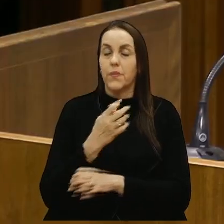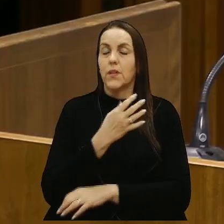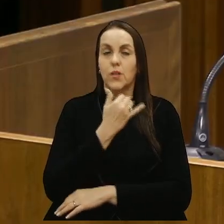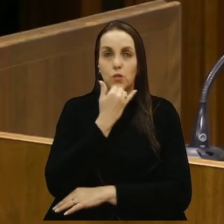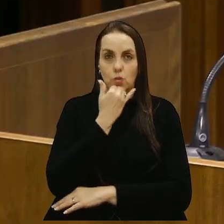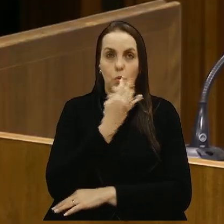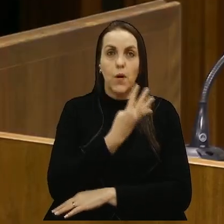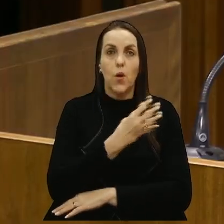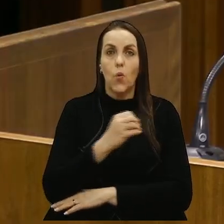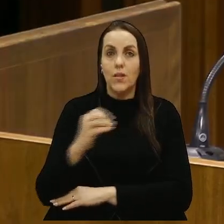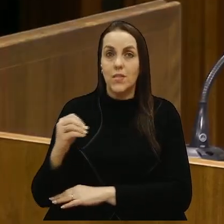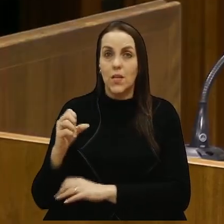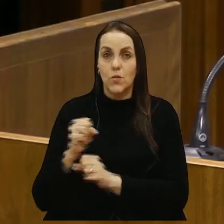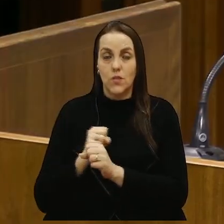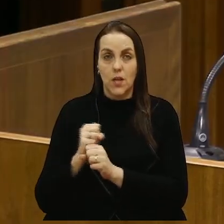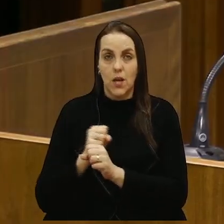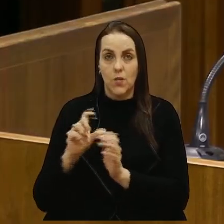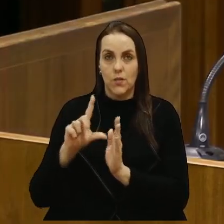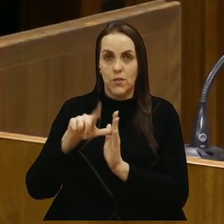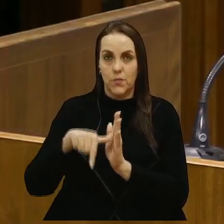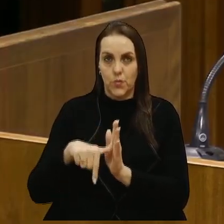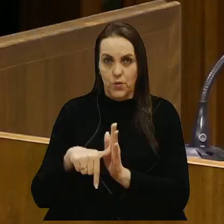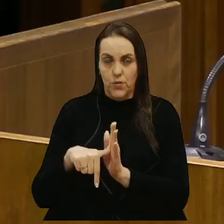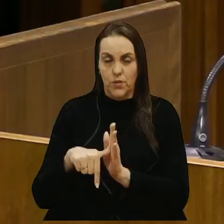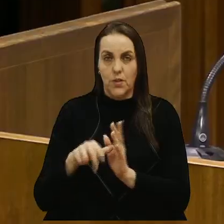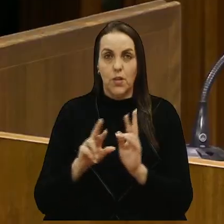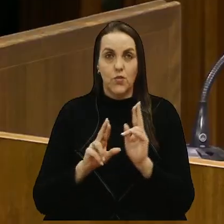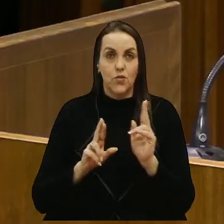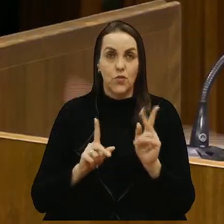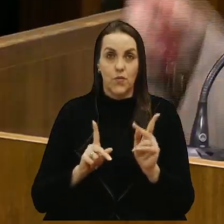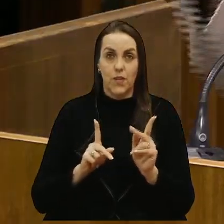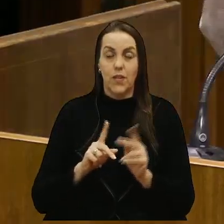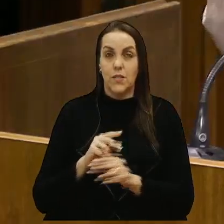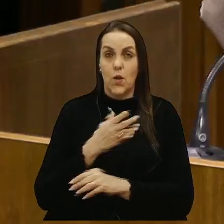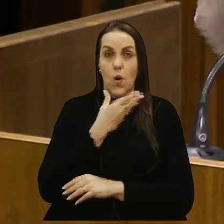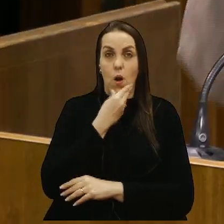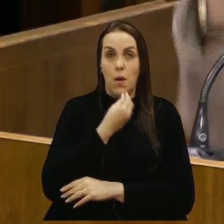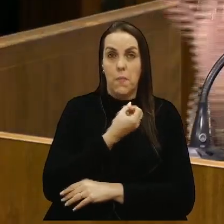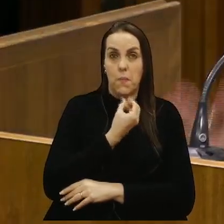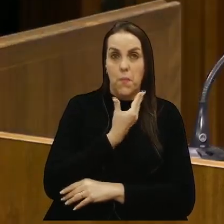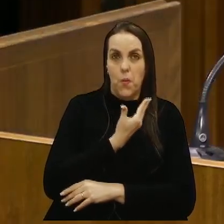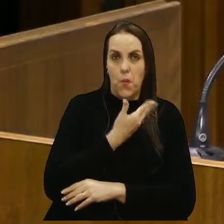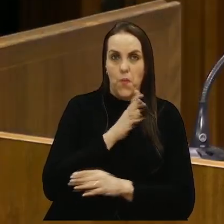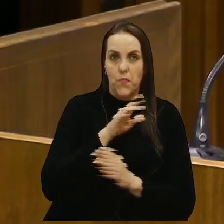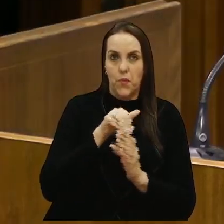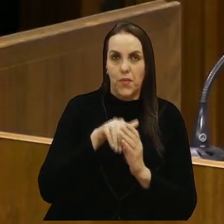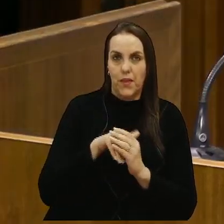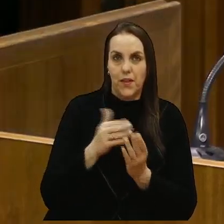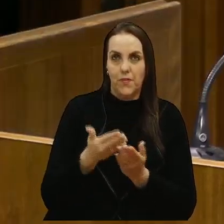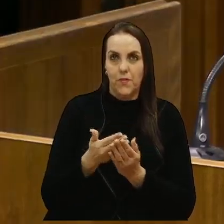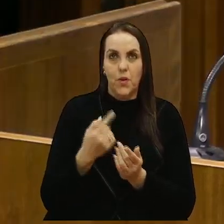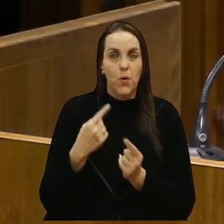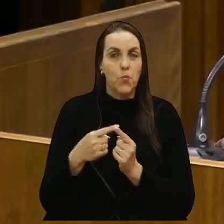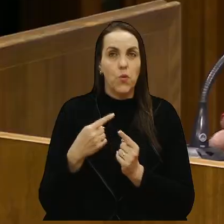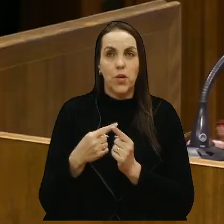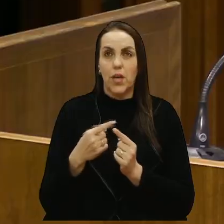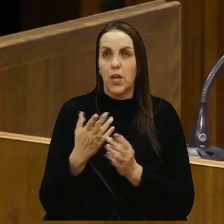400 anos depois. A diferença, né, é que os homens bons votavam, e aí ninguém daqui ia votar, porque eram tudo